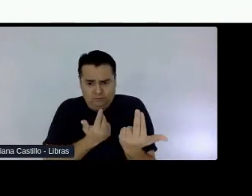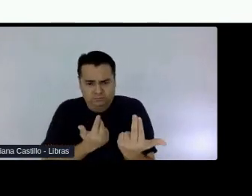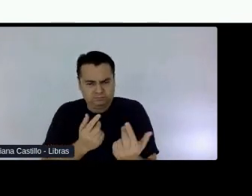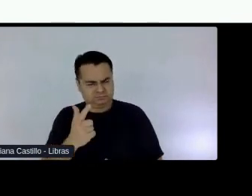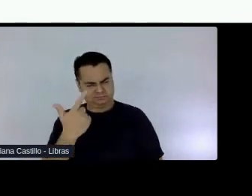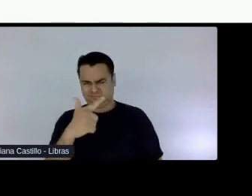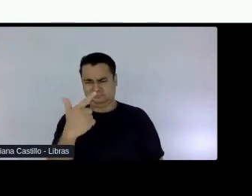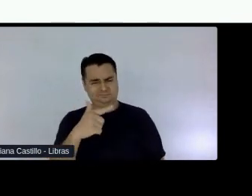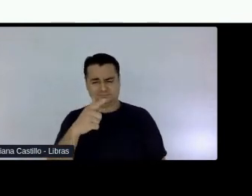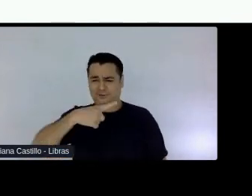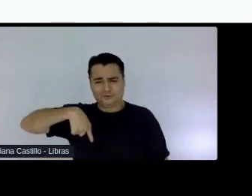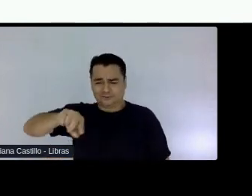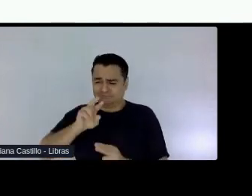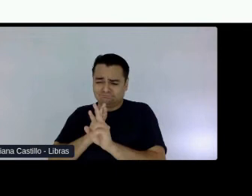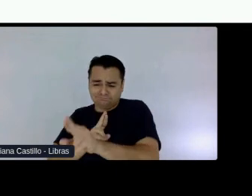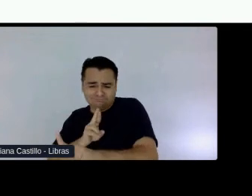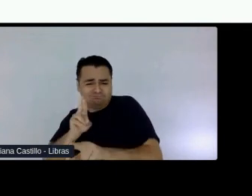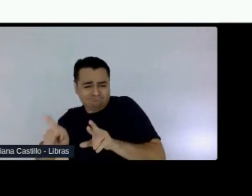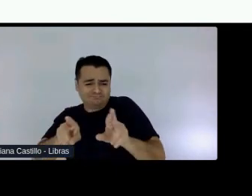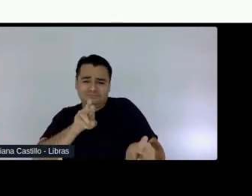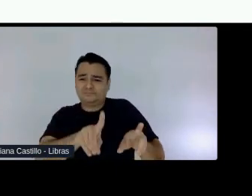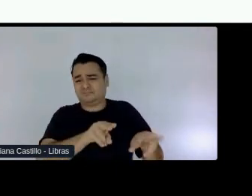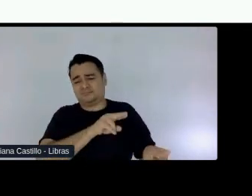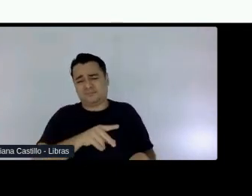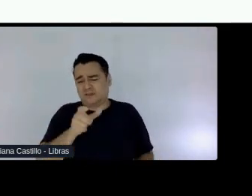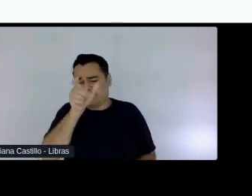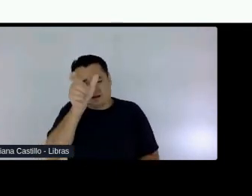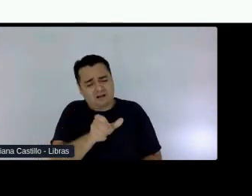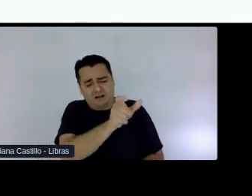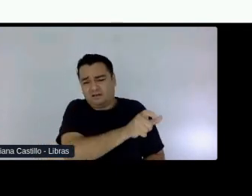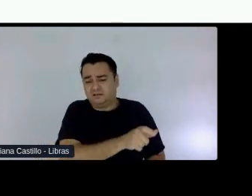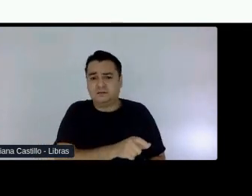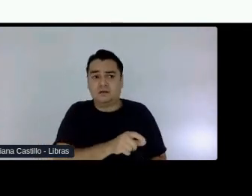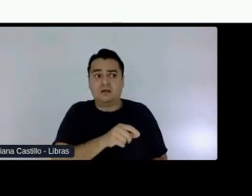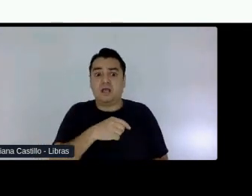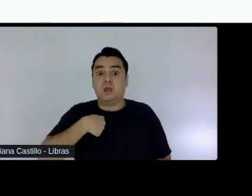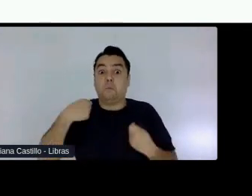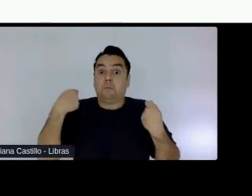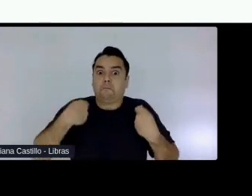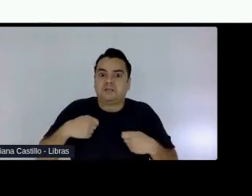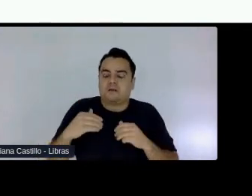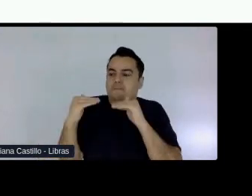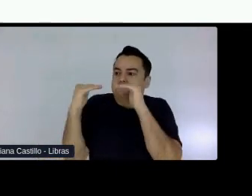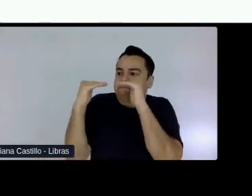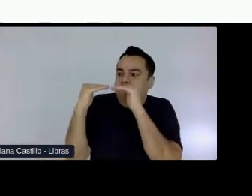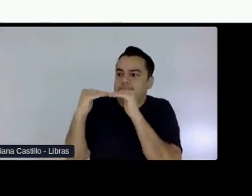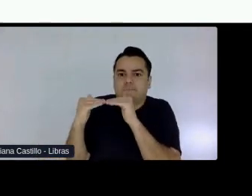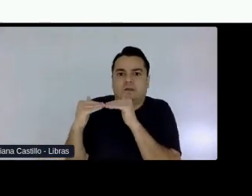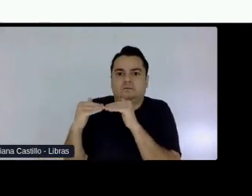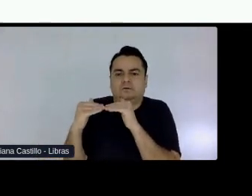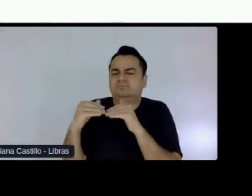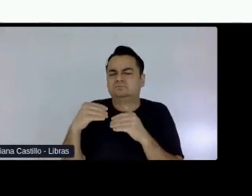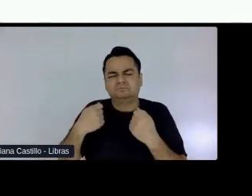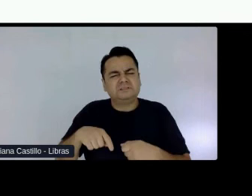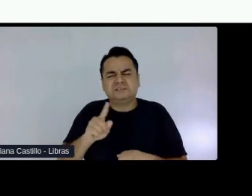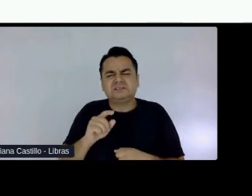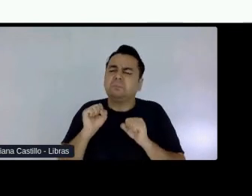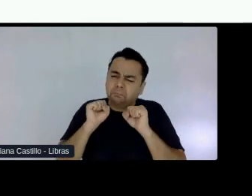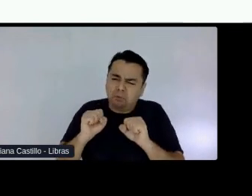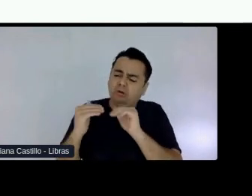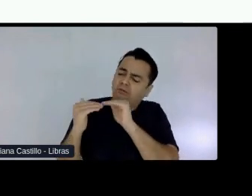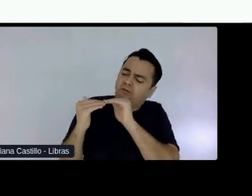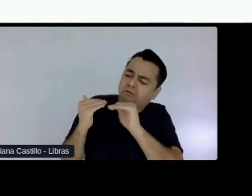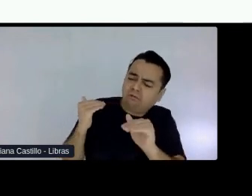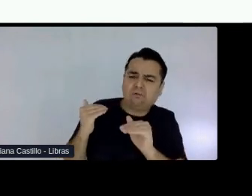dia a dia. Então, você não precisa concordar, você não precisa mudar a sua opinião, você não precisa se